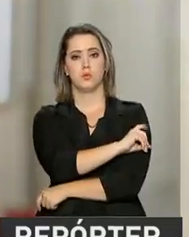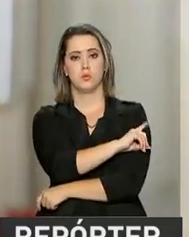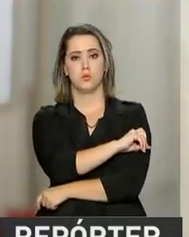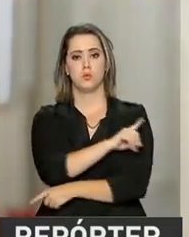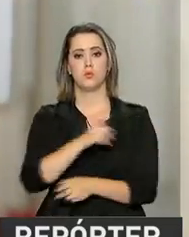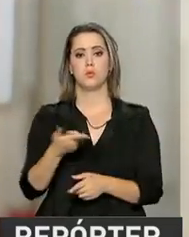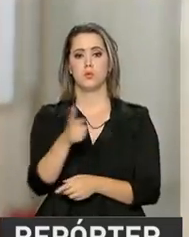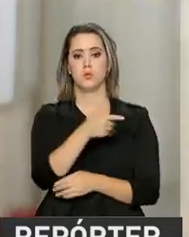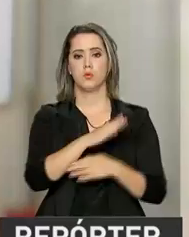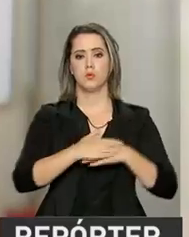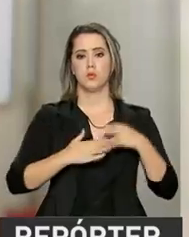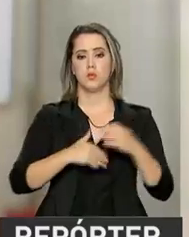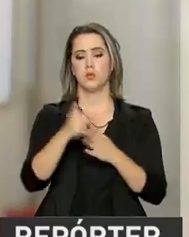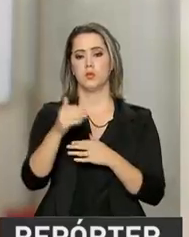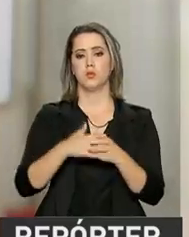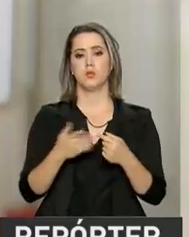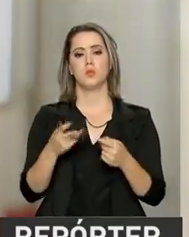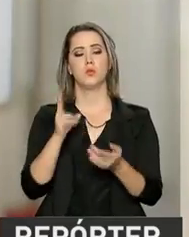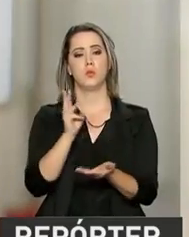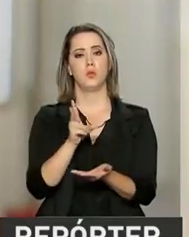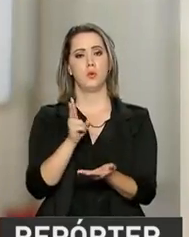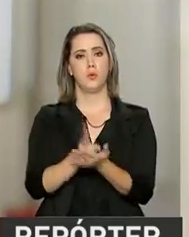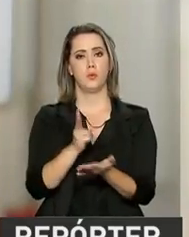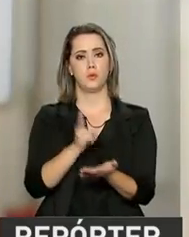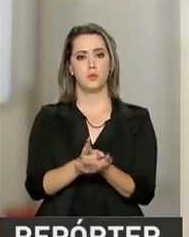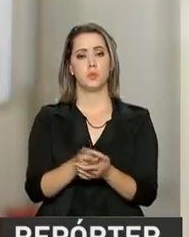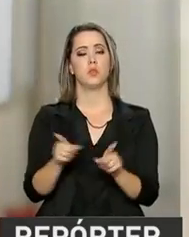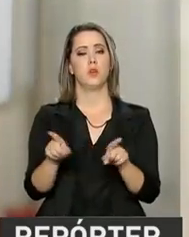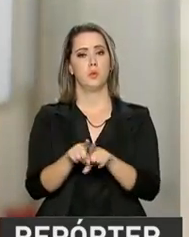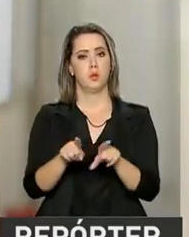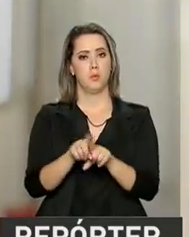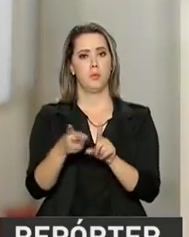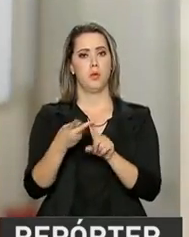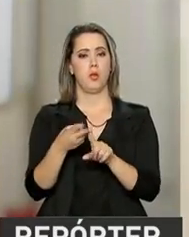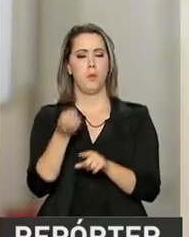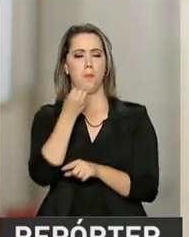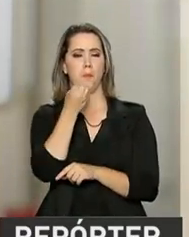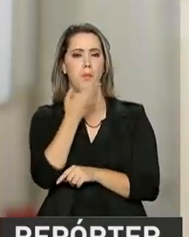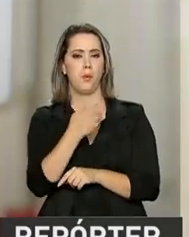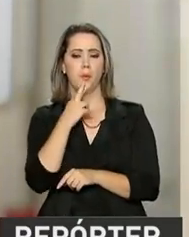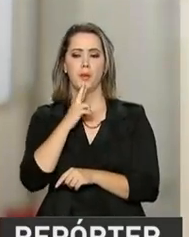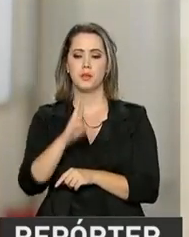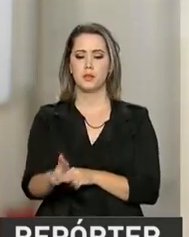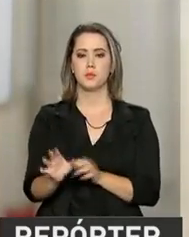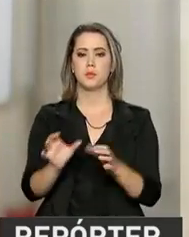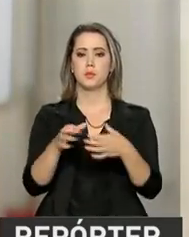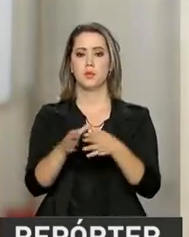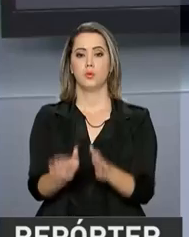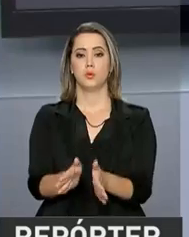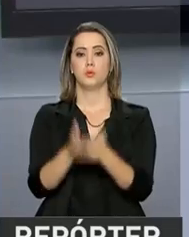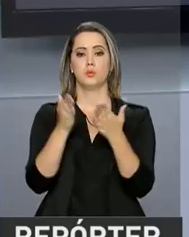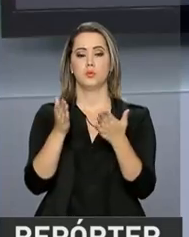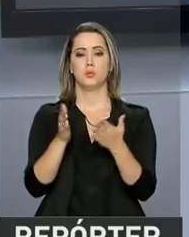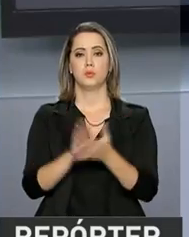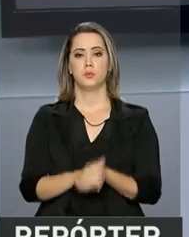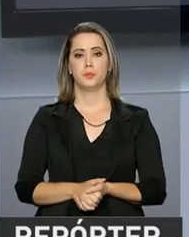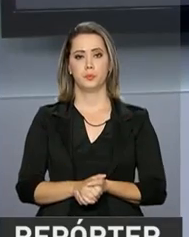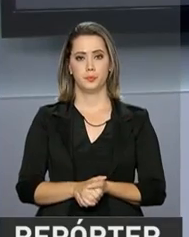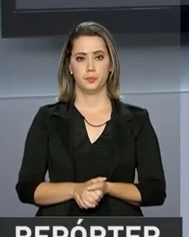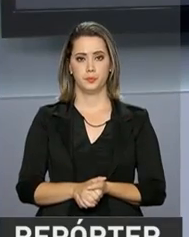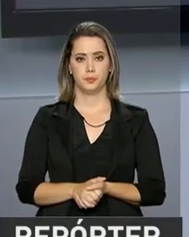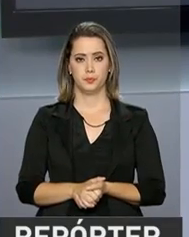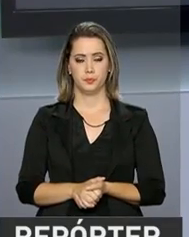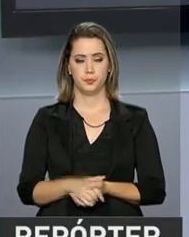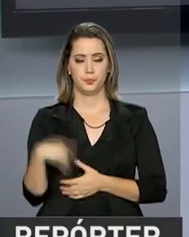outras profissões e ao mesmo tempo também proporcionar um bom atendimento à população pobre do Brasil nós